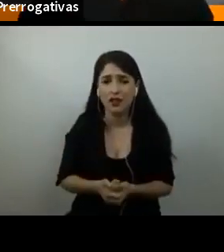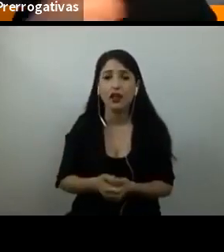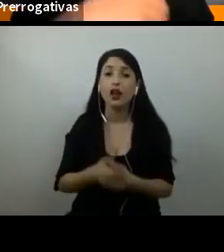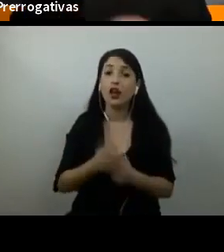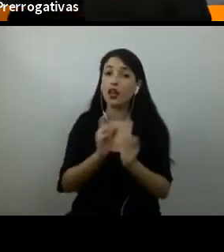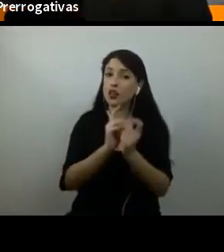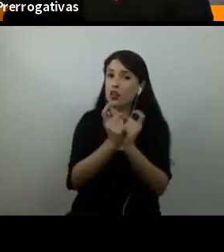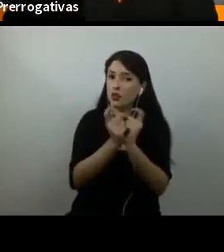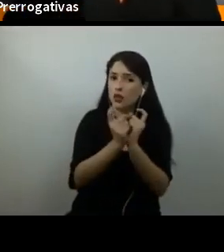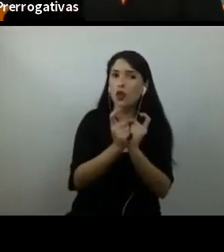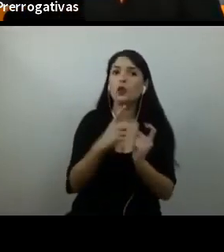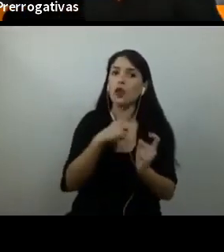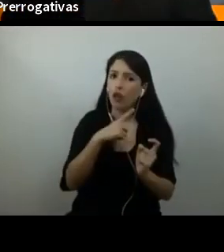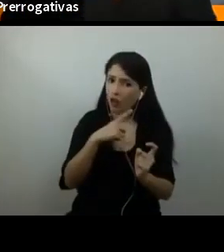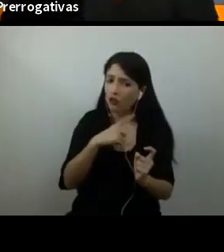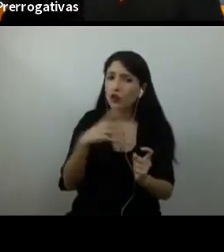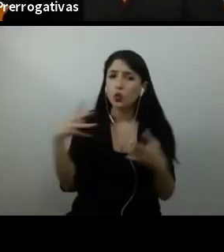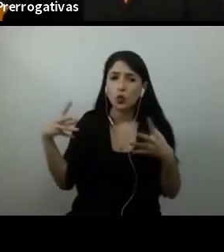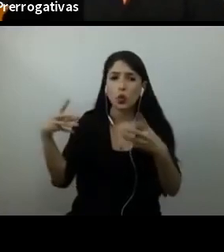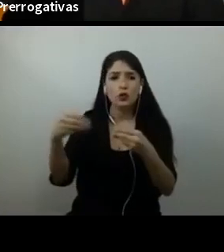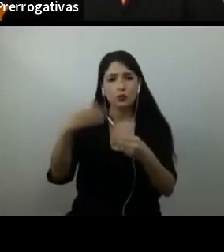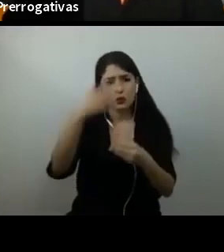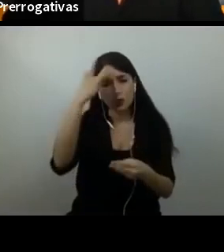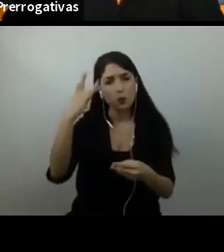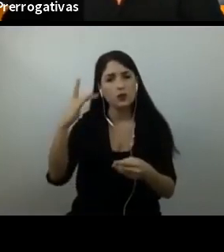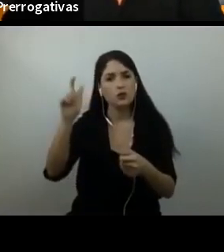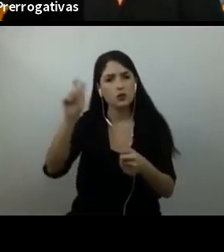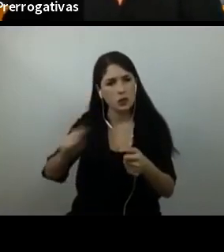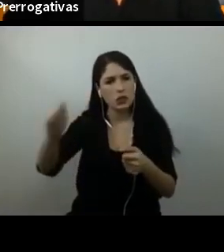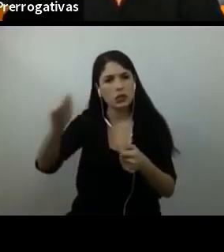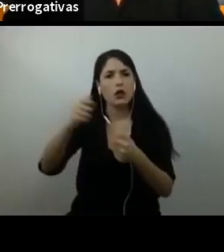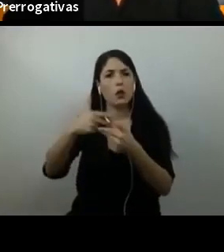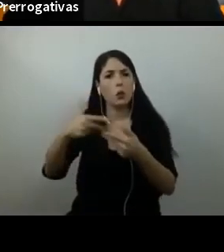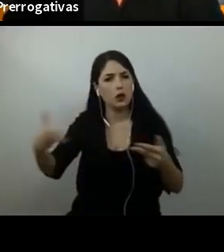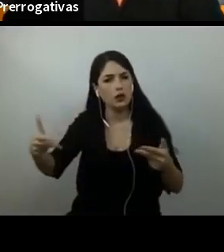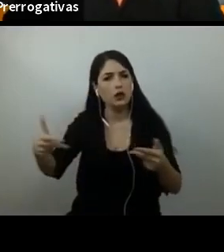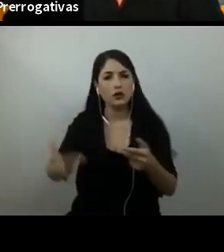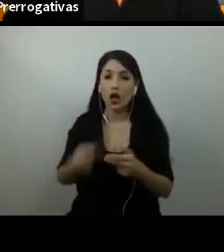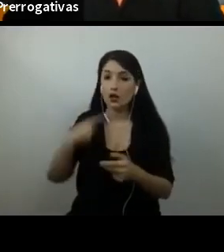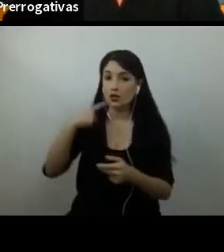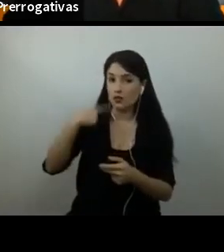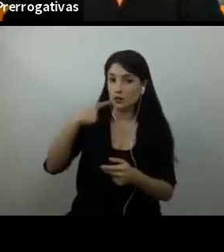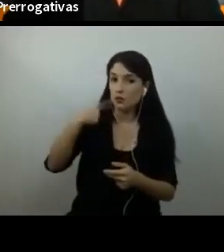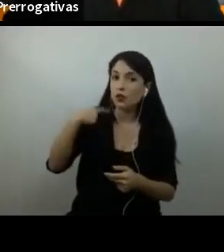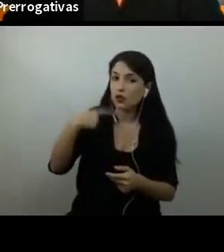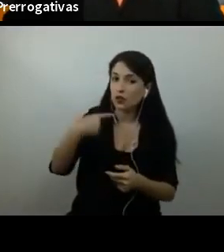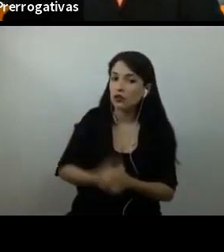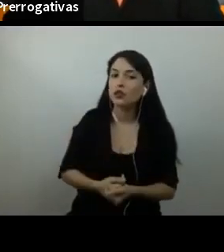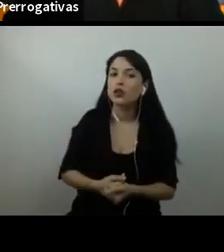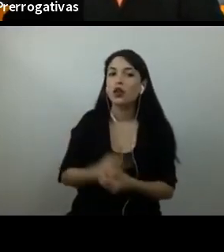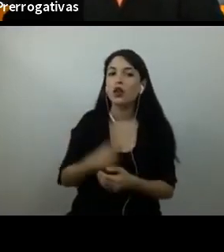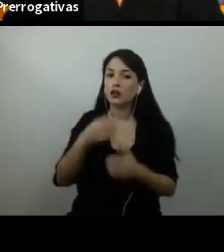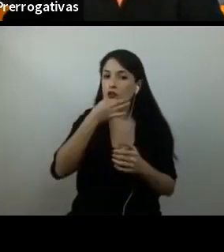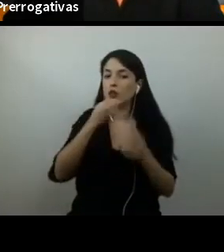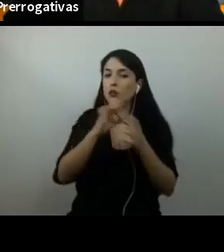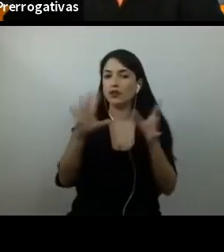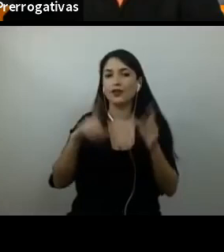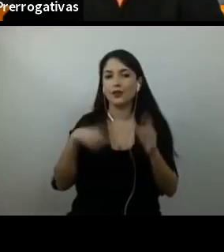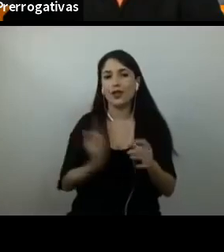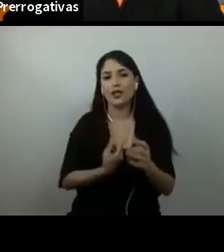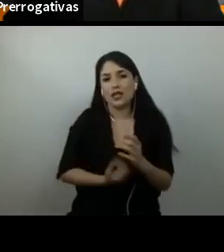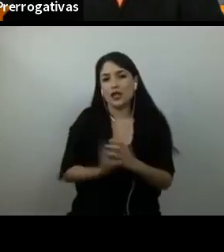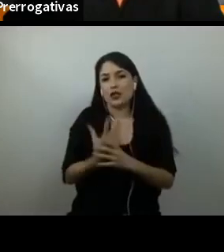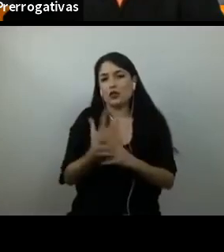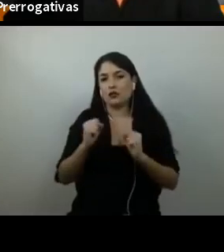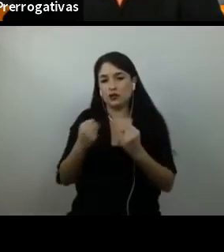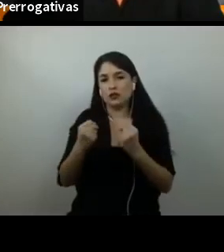de todas as entidades representativas da advocacia. Nós criamos a nosso favor, a favor da defesa da democracia, usando uma figura de linguagem, enfim, né,